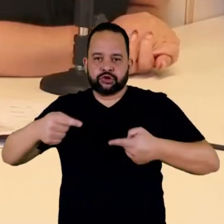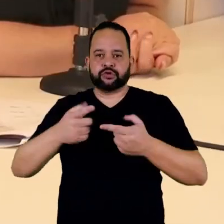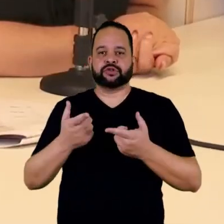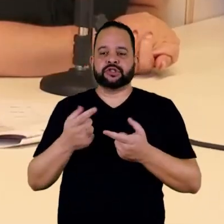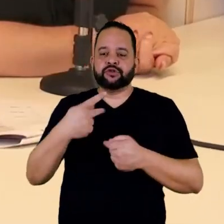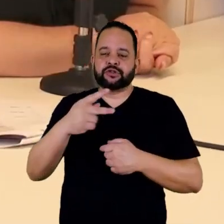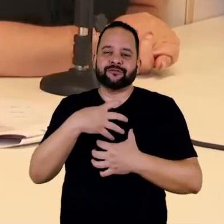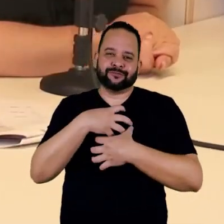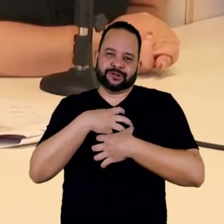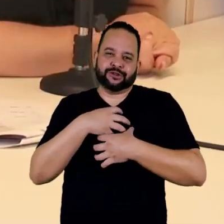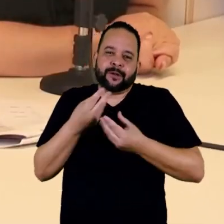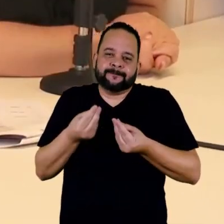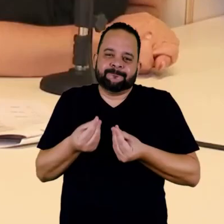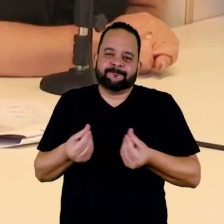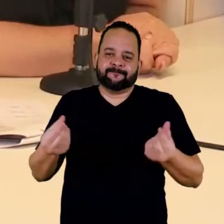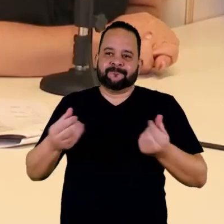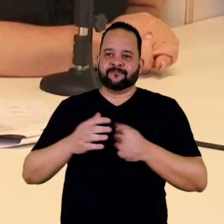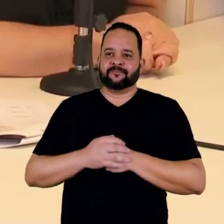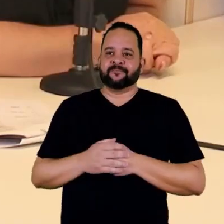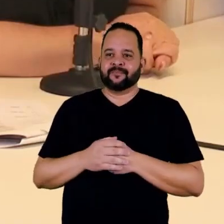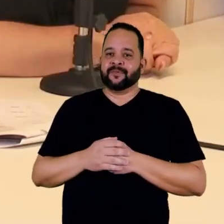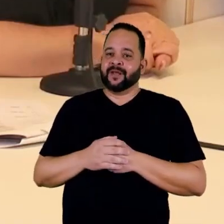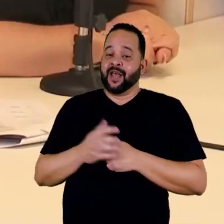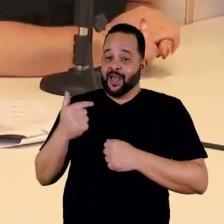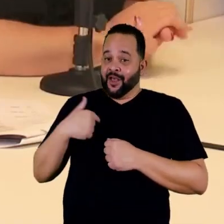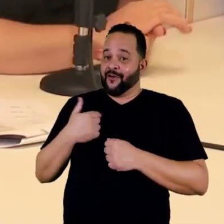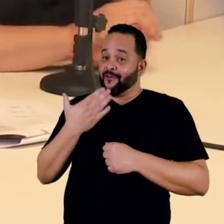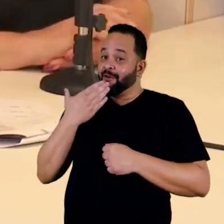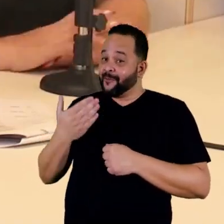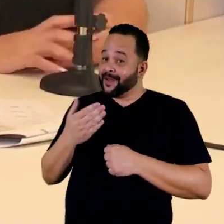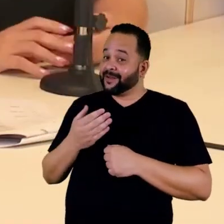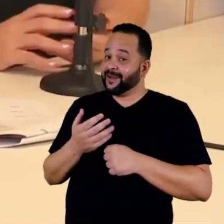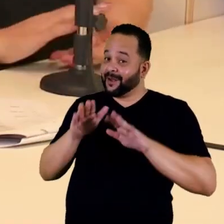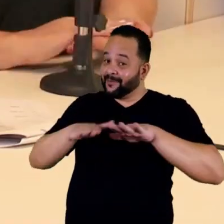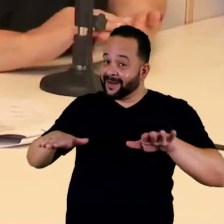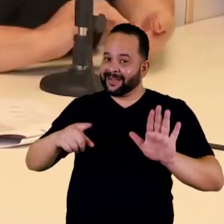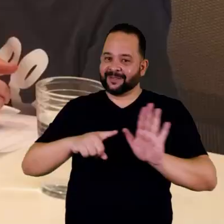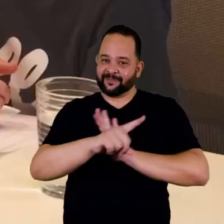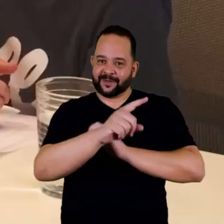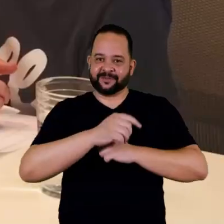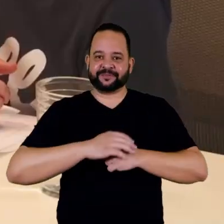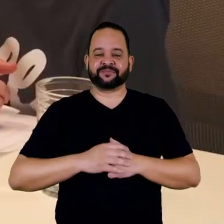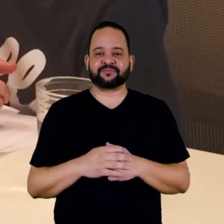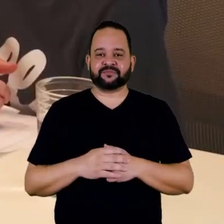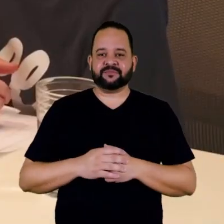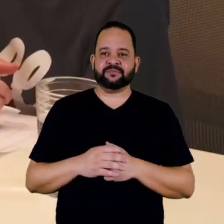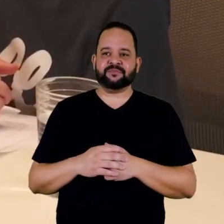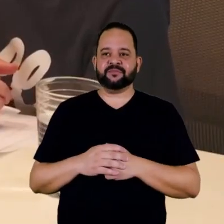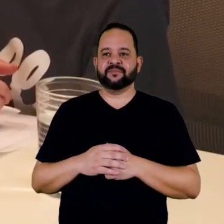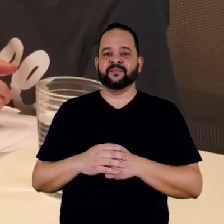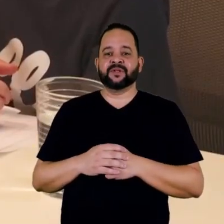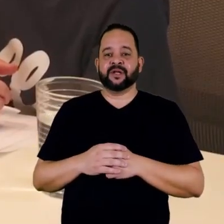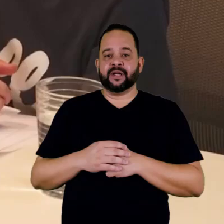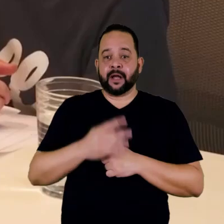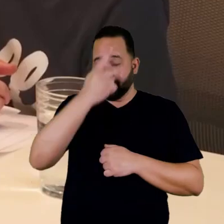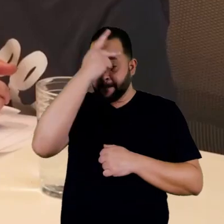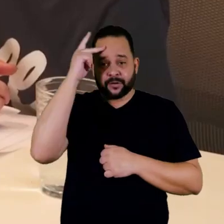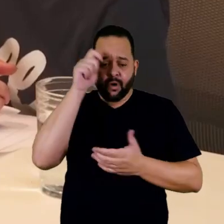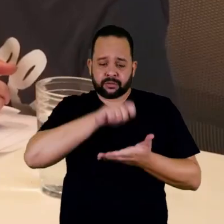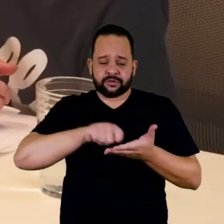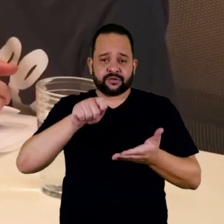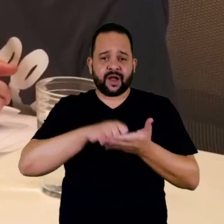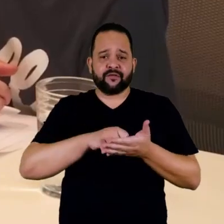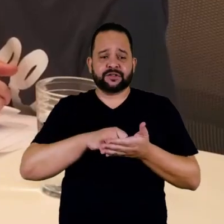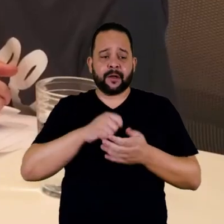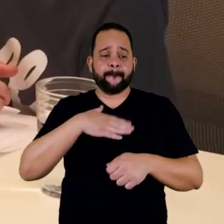até a sua sensibilidade aí vou parar de dominar a conversa aqui vou passar para as crianças de novo qual que é o se meu autor Favorito e